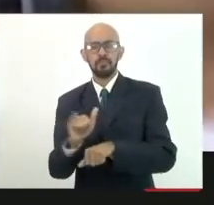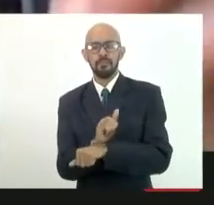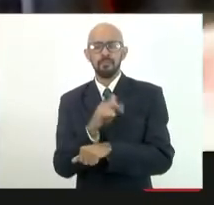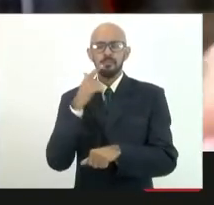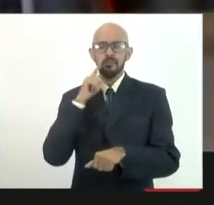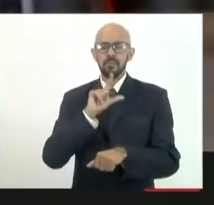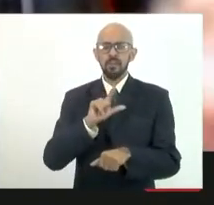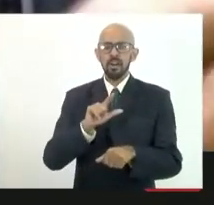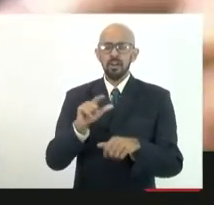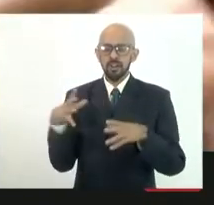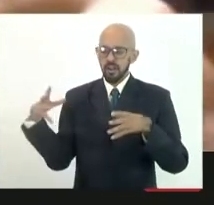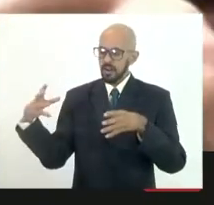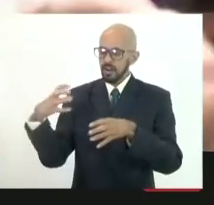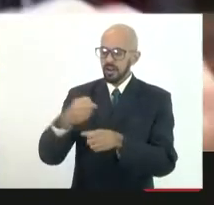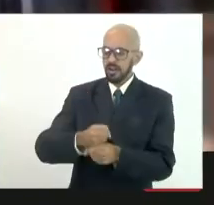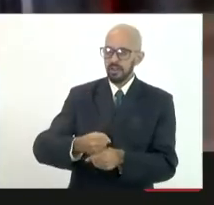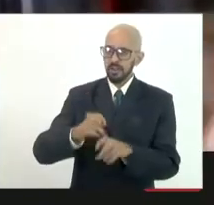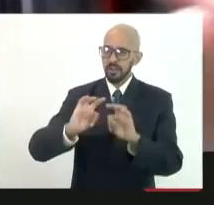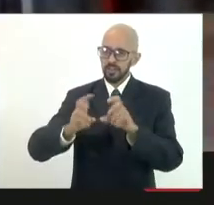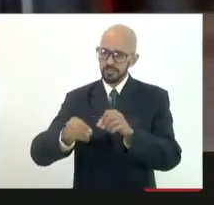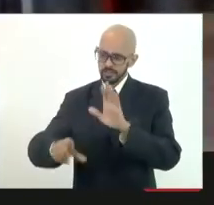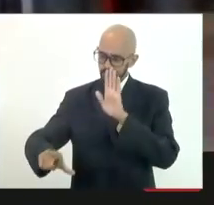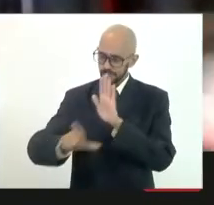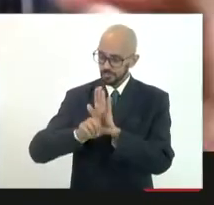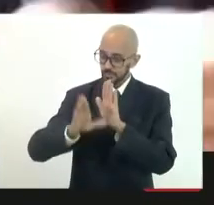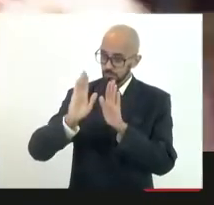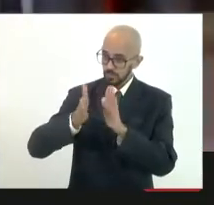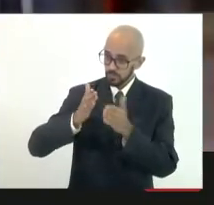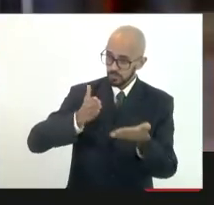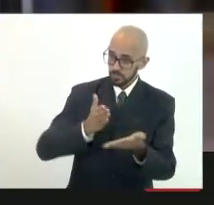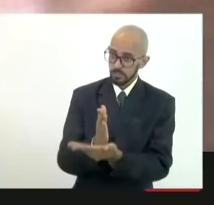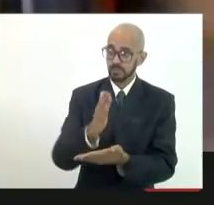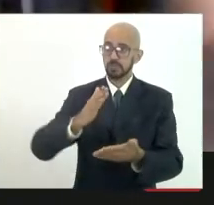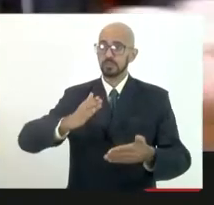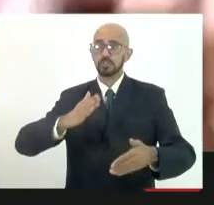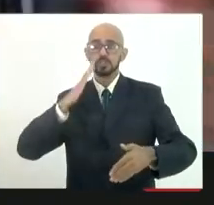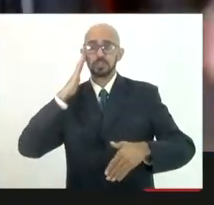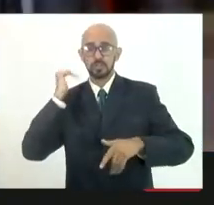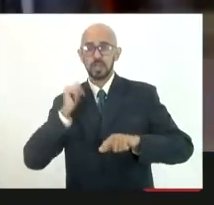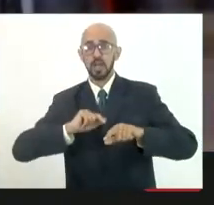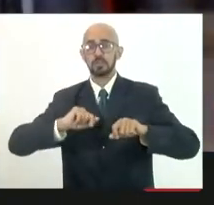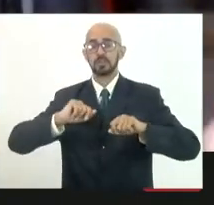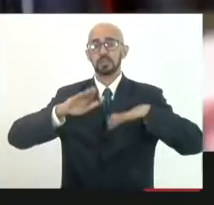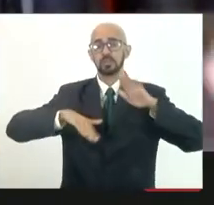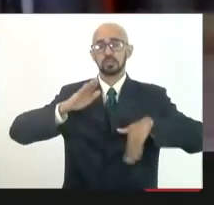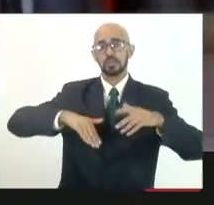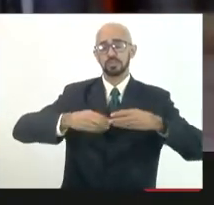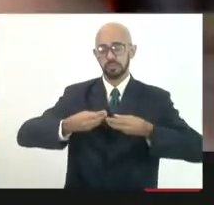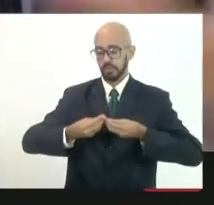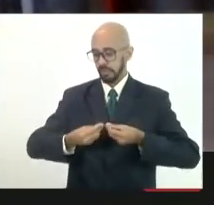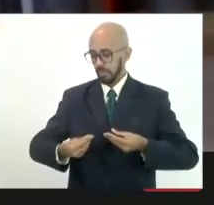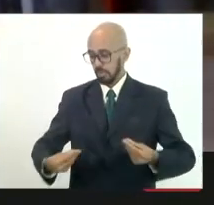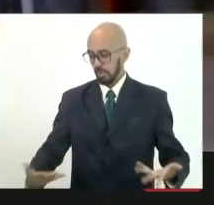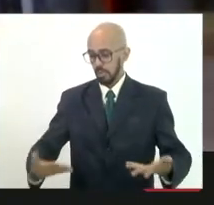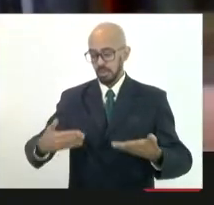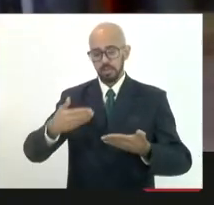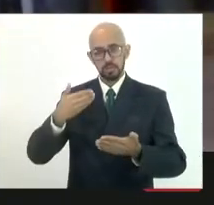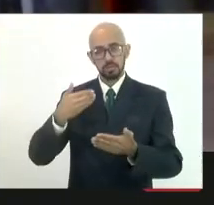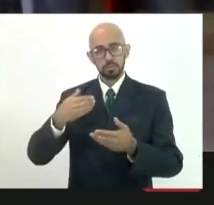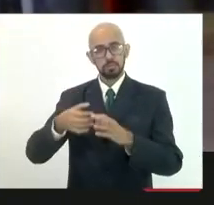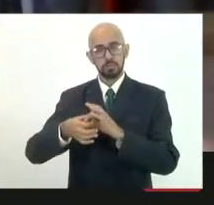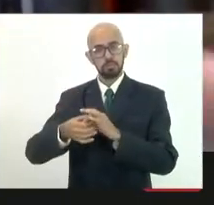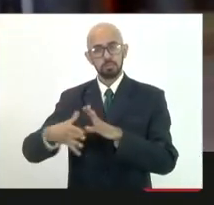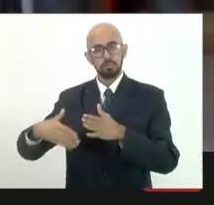essa legislação importante que já foi aprovada e que a gente sabe que acaba ficando meio dispersa por várias razões, porque